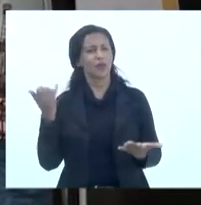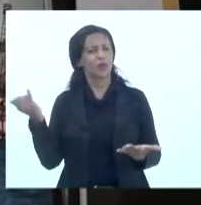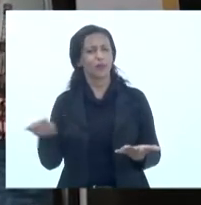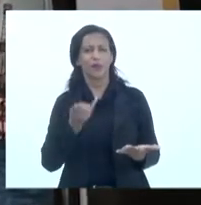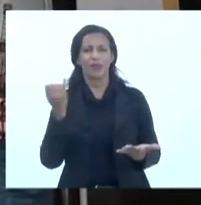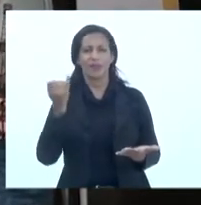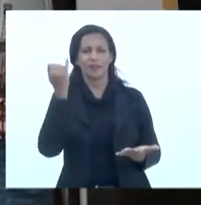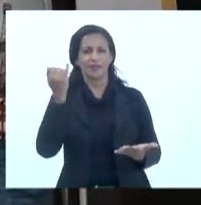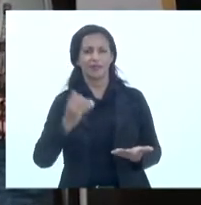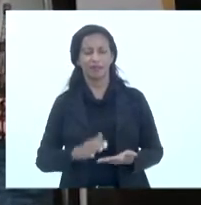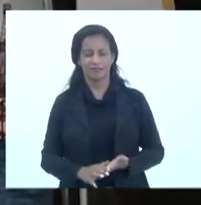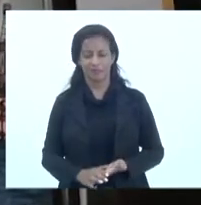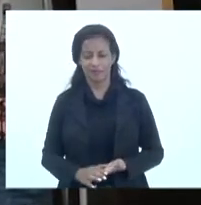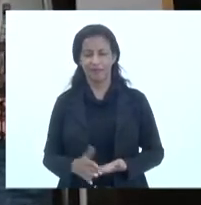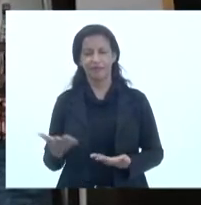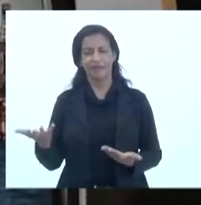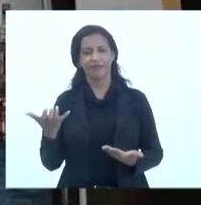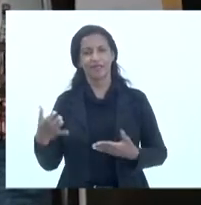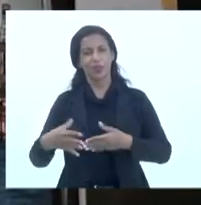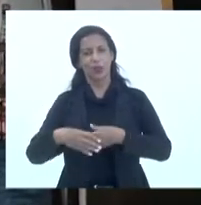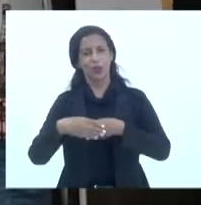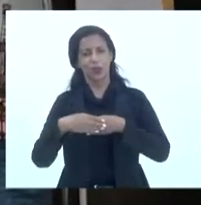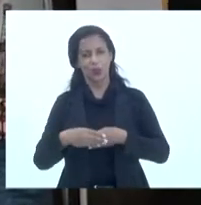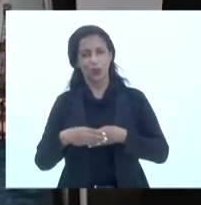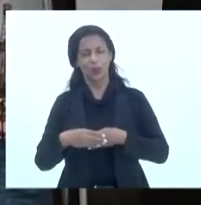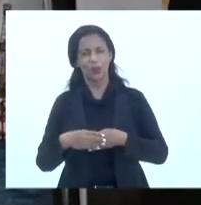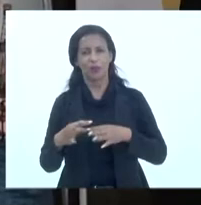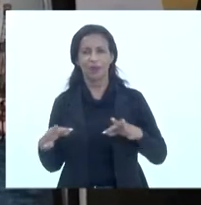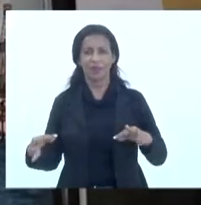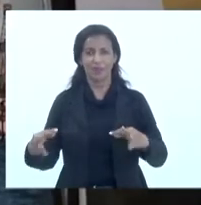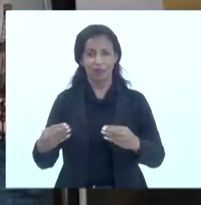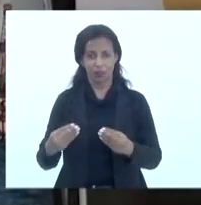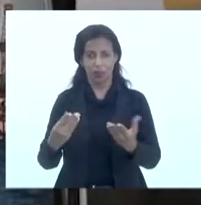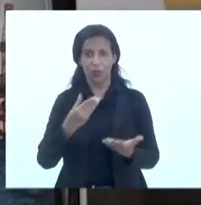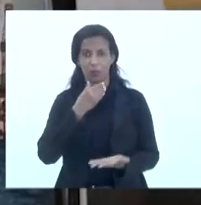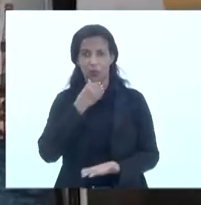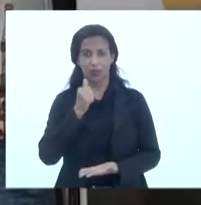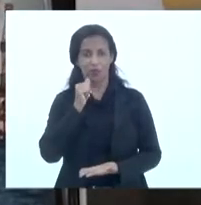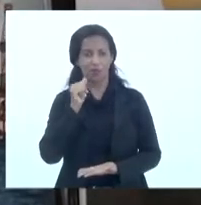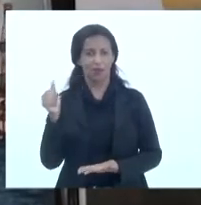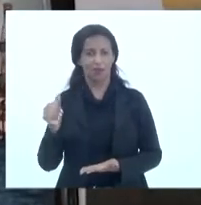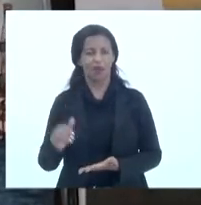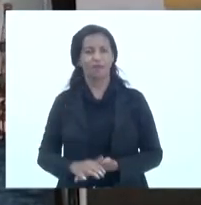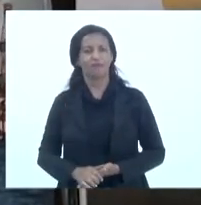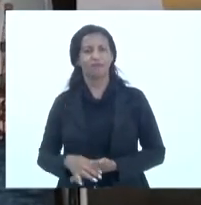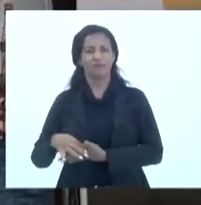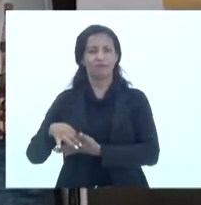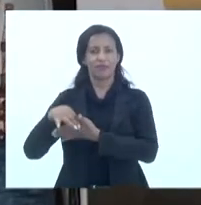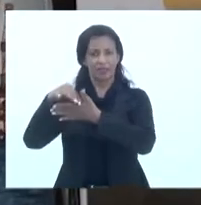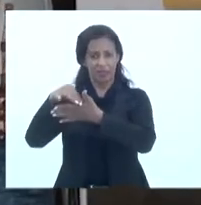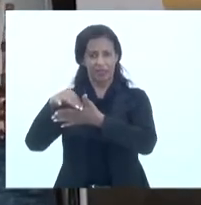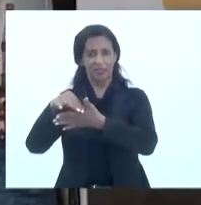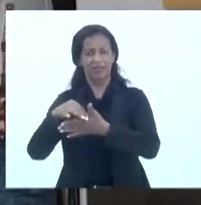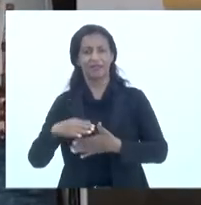esse. Queria cumprimentar as senhoras e os senhores, as autoridades